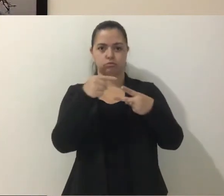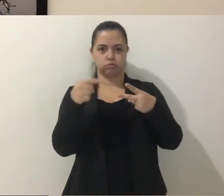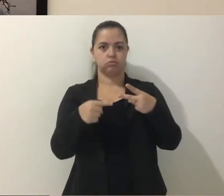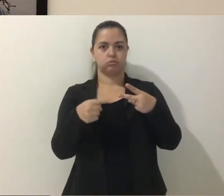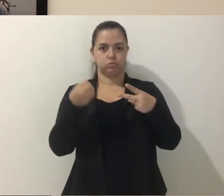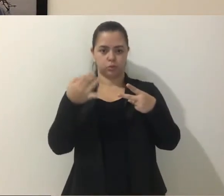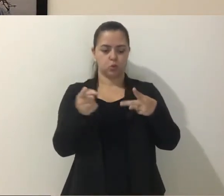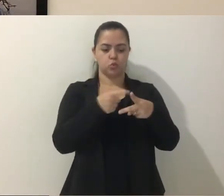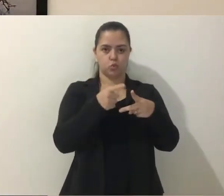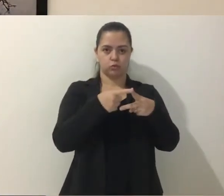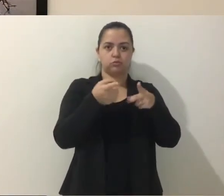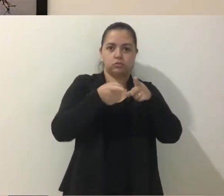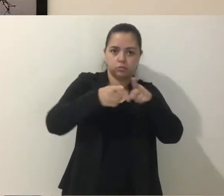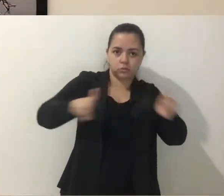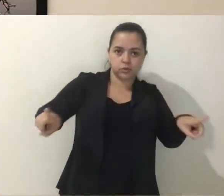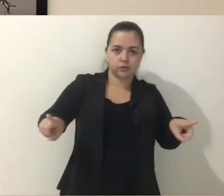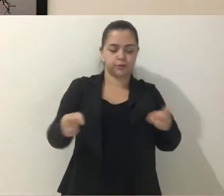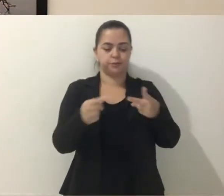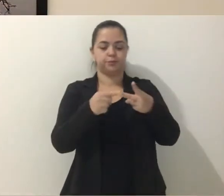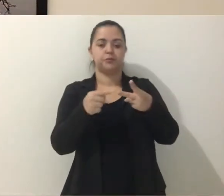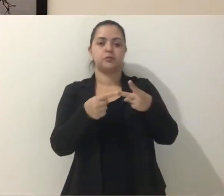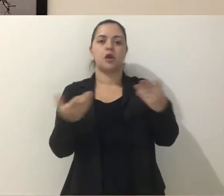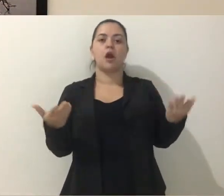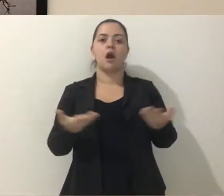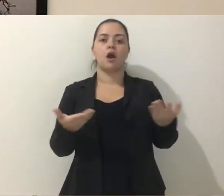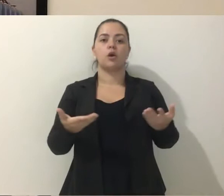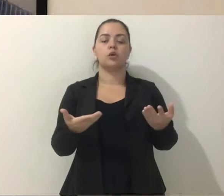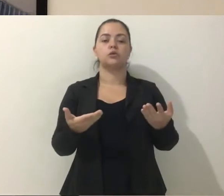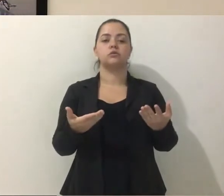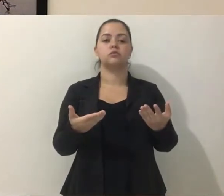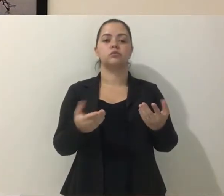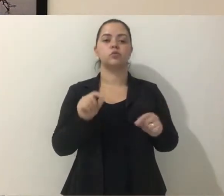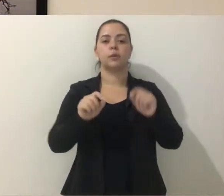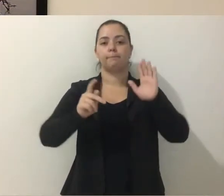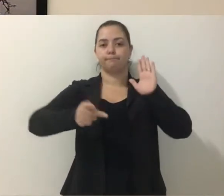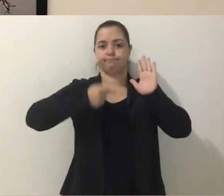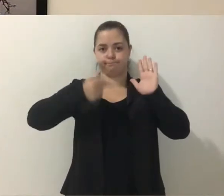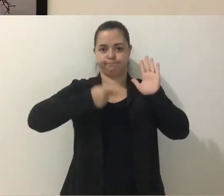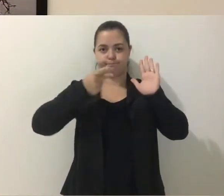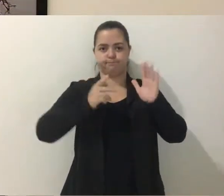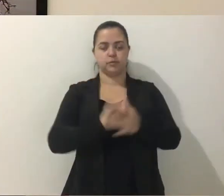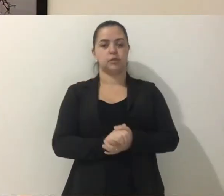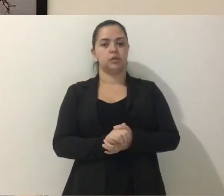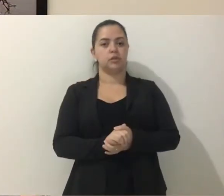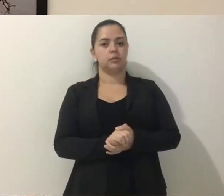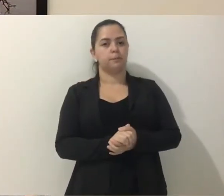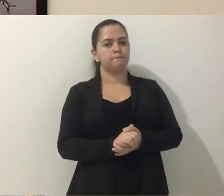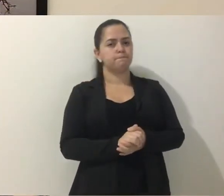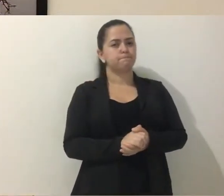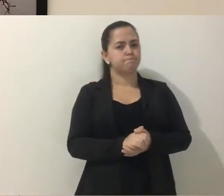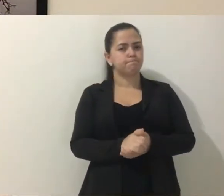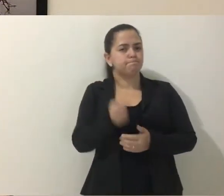Primeiro já foi o divórcio. Vamos agora tratar sobre a questão dos juramentos. É interessante quando a gente lê